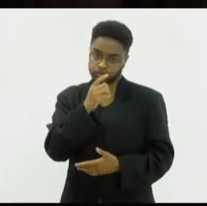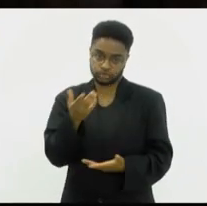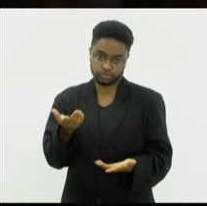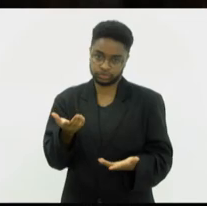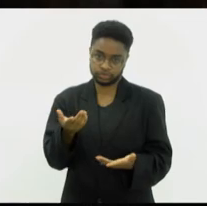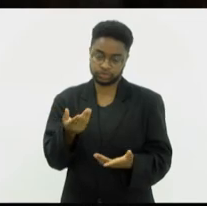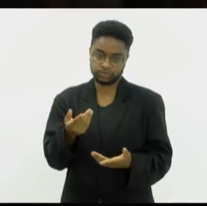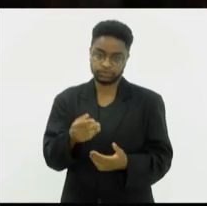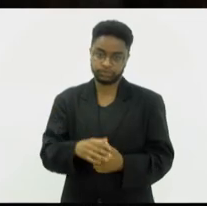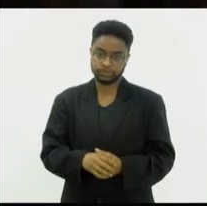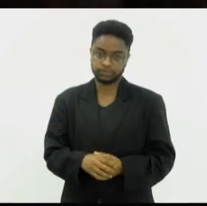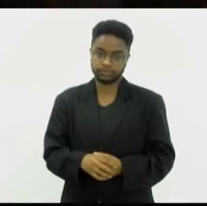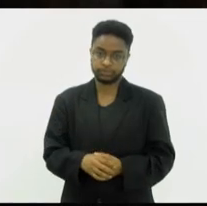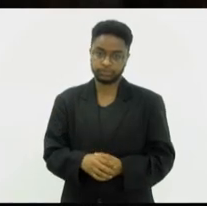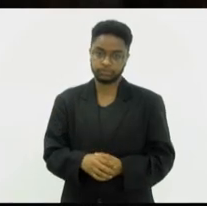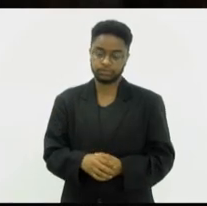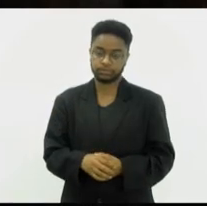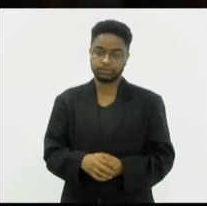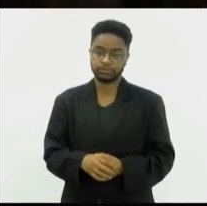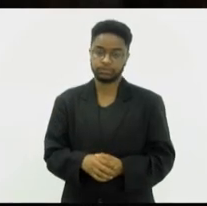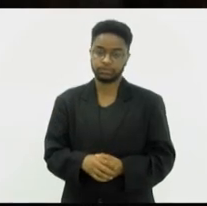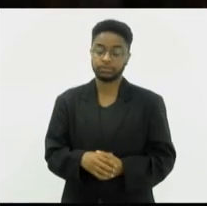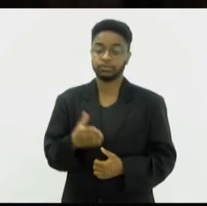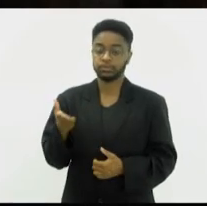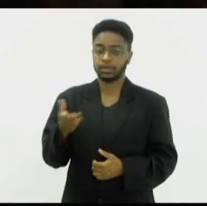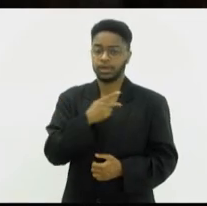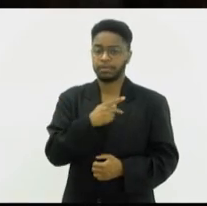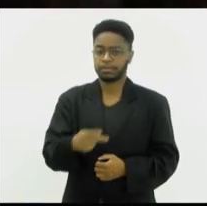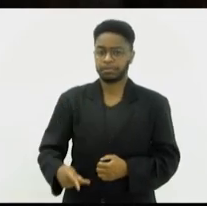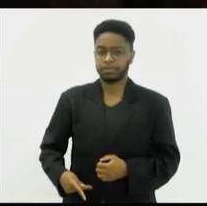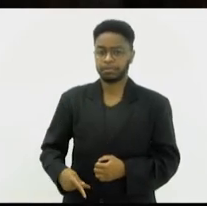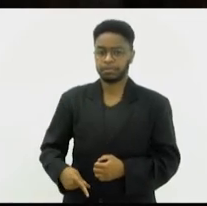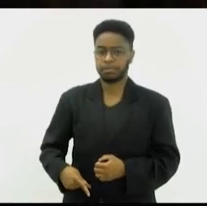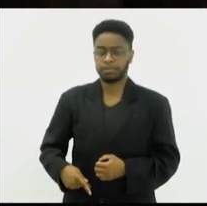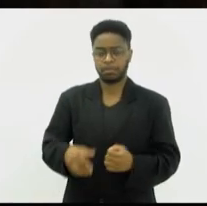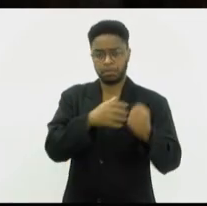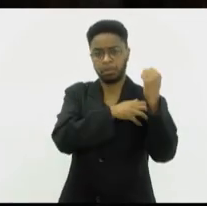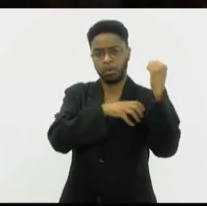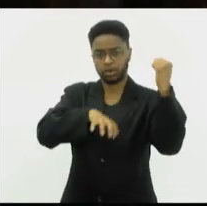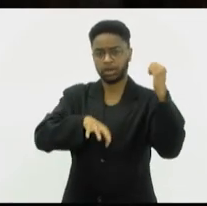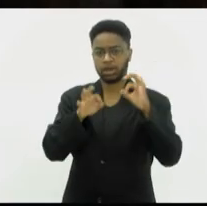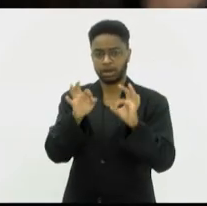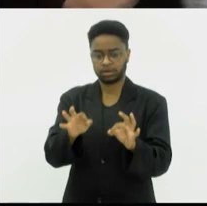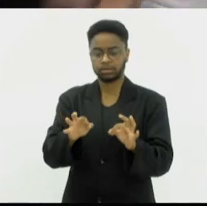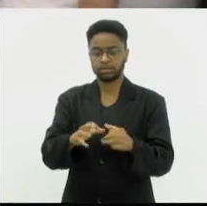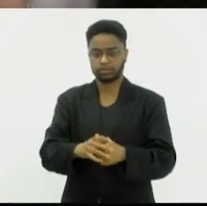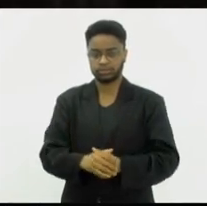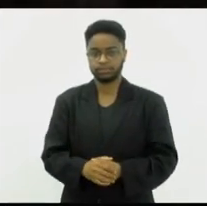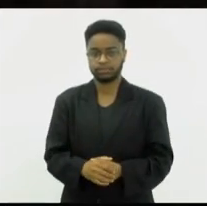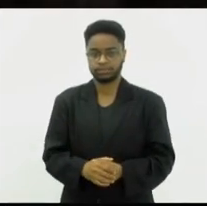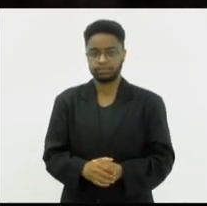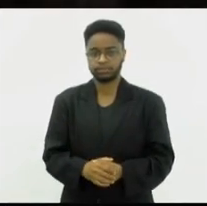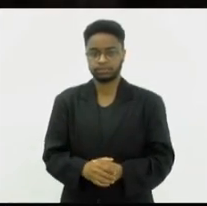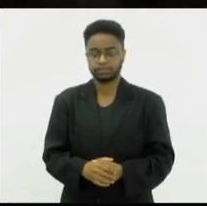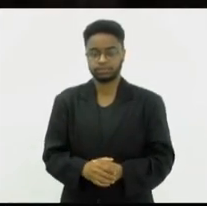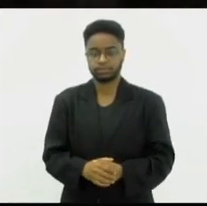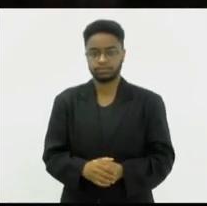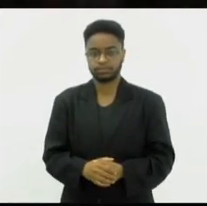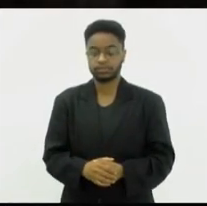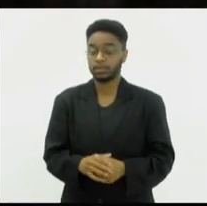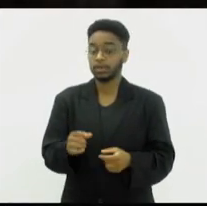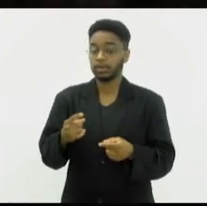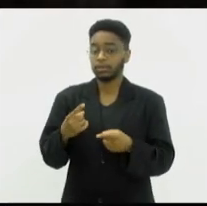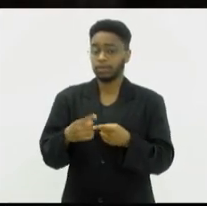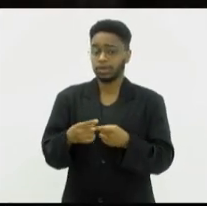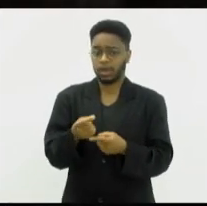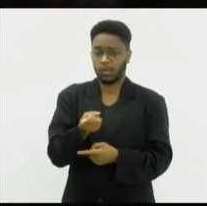o empoderamento da presidente do Banco do Brasil. Essa está empoderada. O número disso,